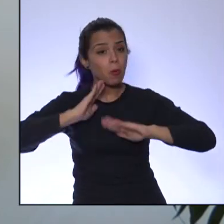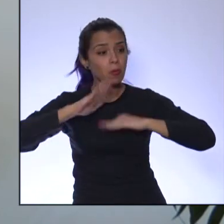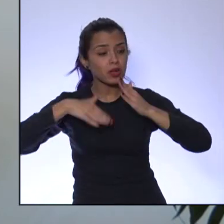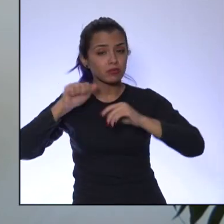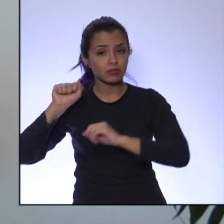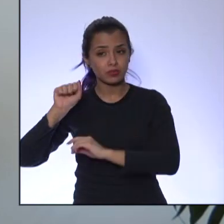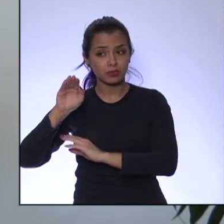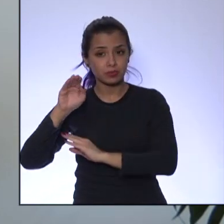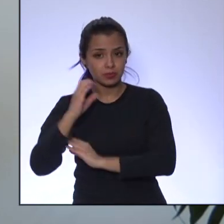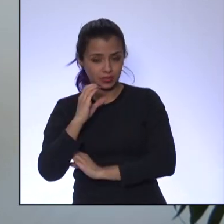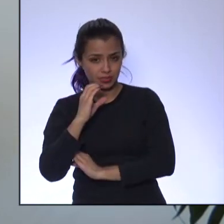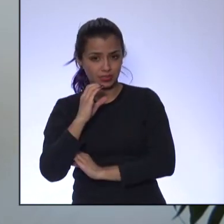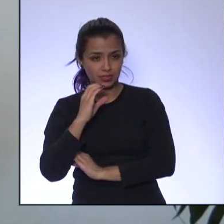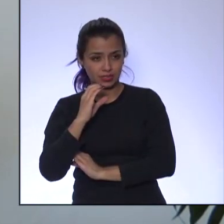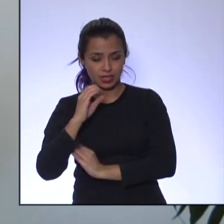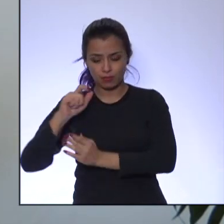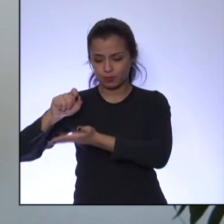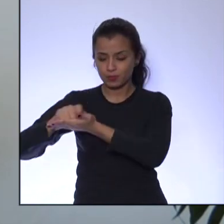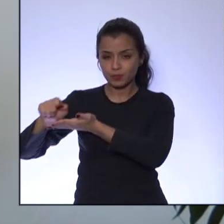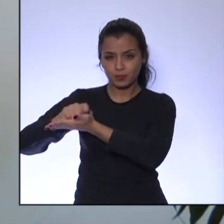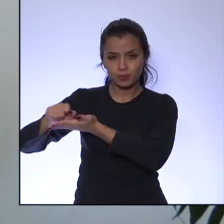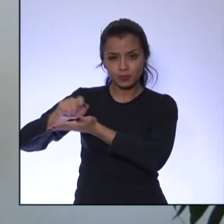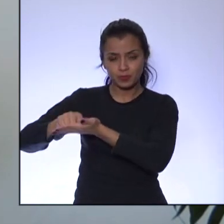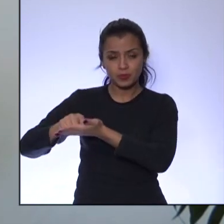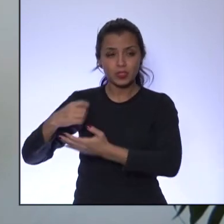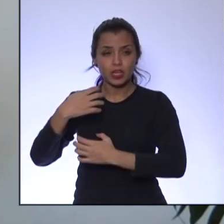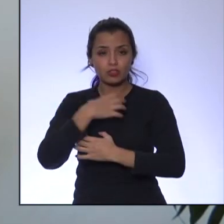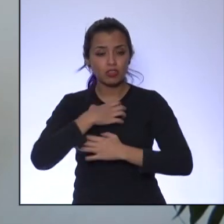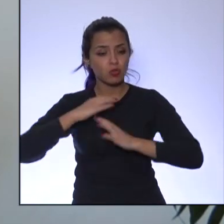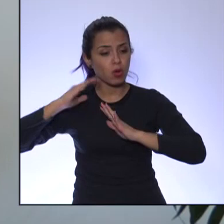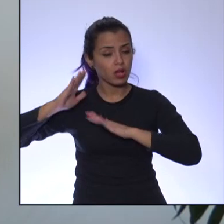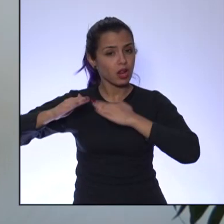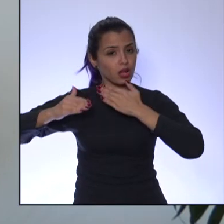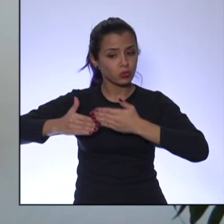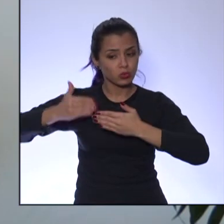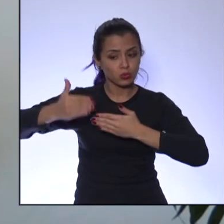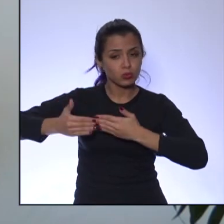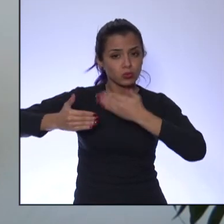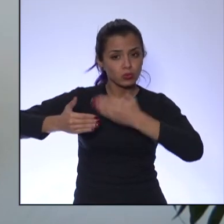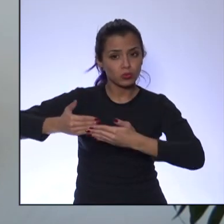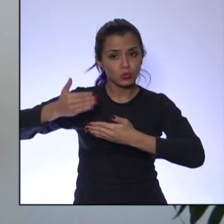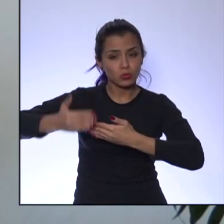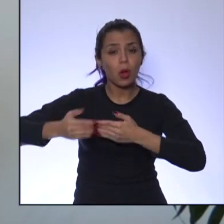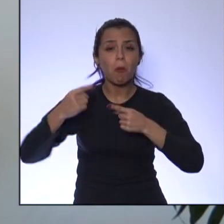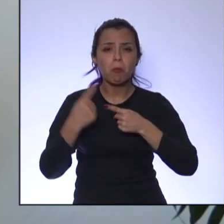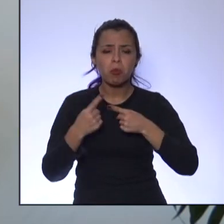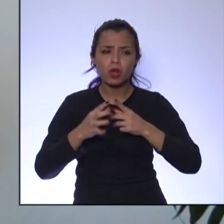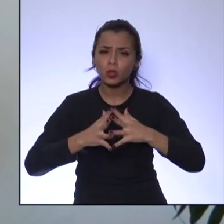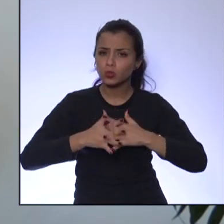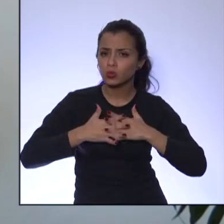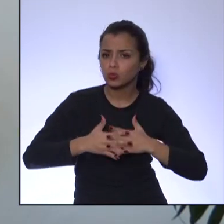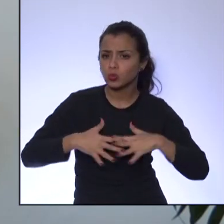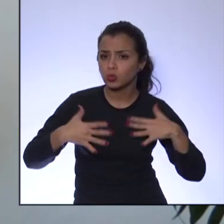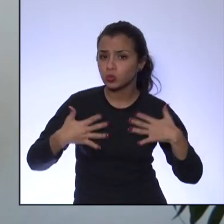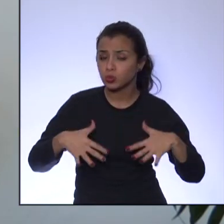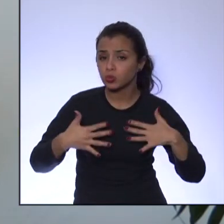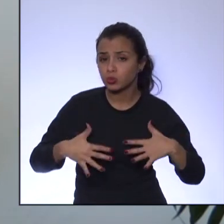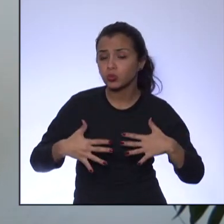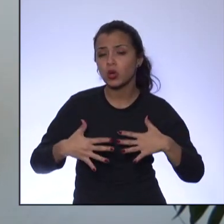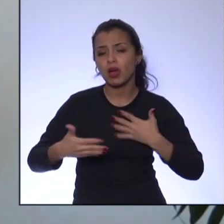alfabetização cartográfica ocorre de forma gradual em função da complexidade das